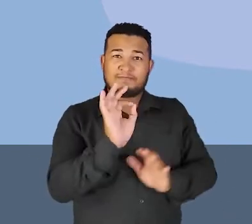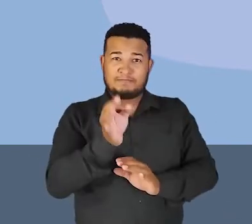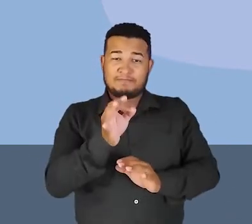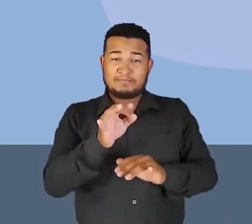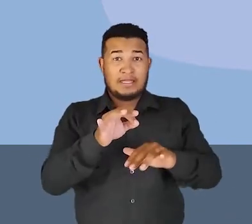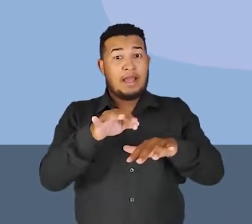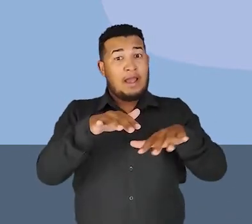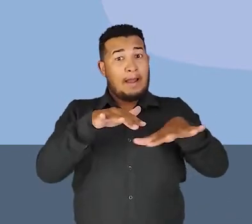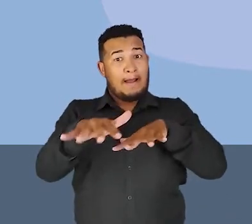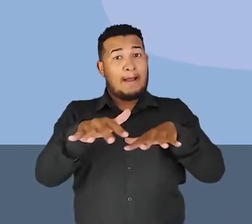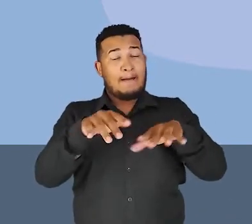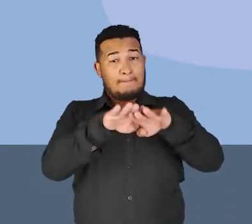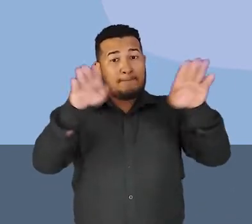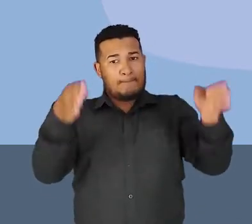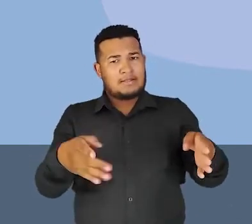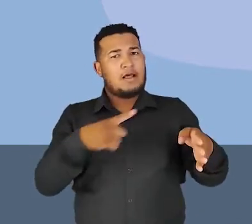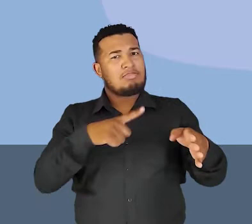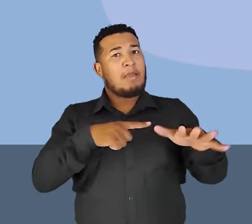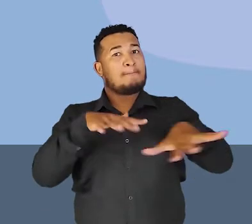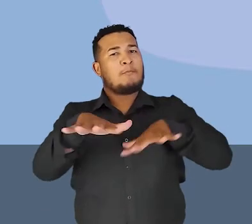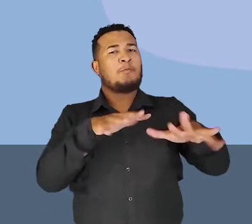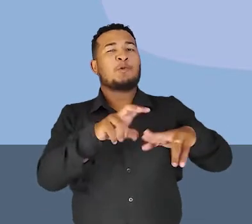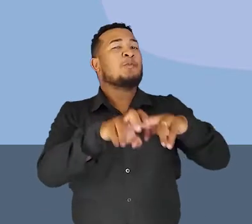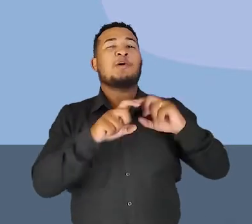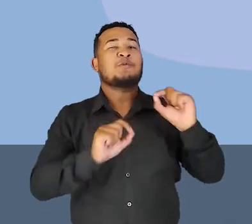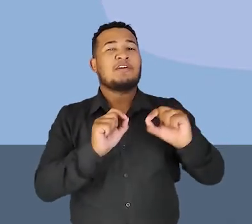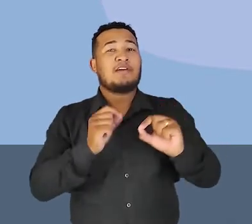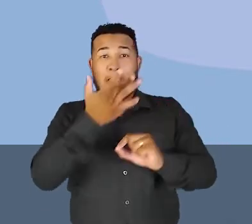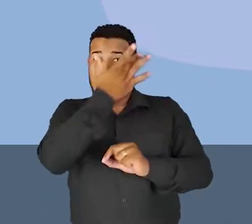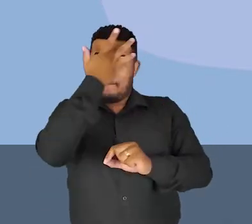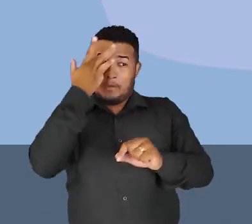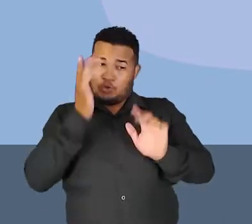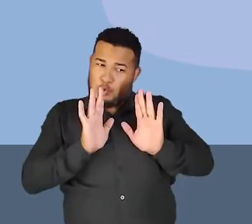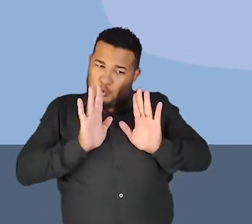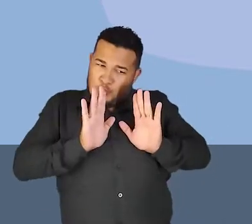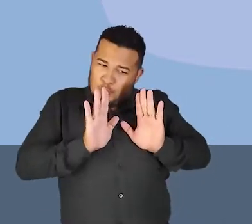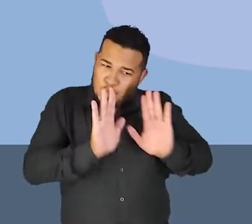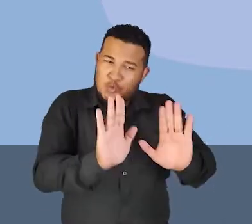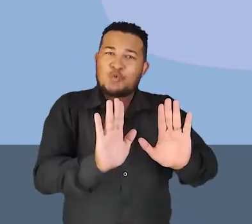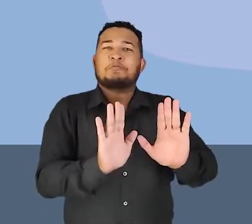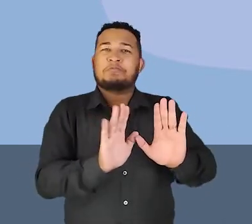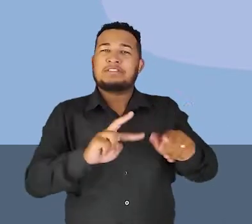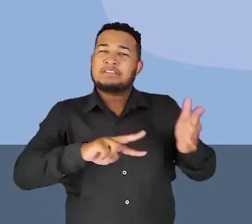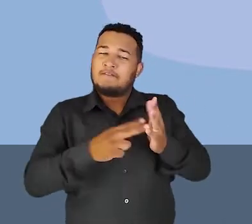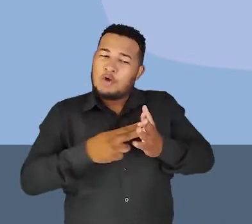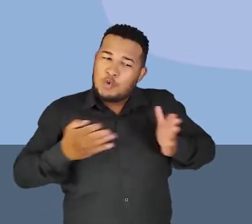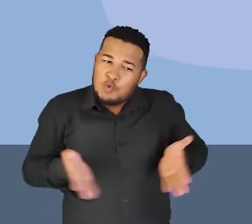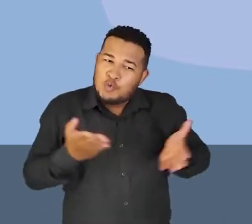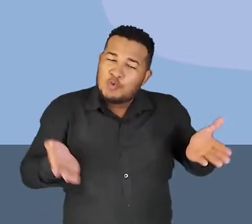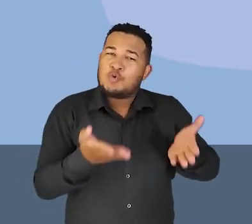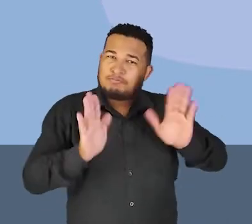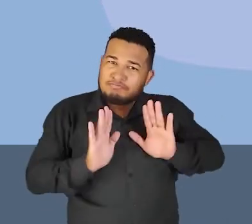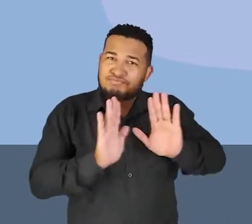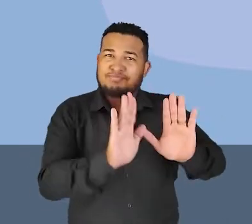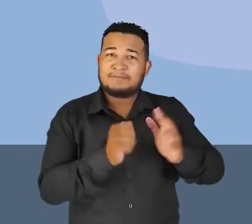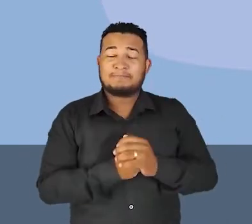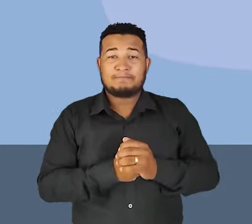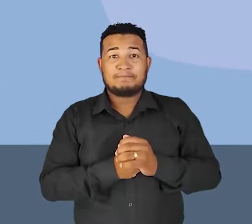está em movimento porque tem um agente causador deste movimento, que é a pessoa. Mas, segundo Aristóteles,